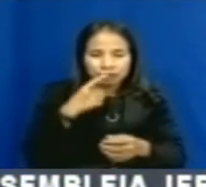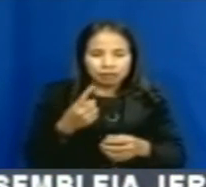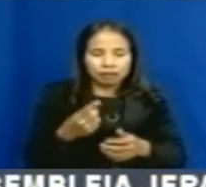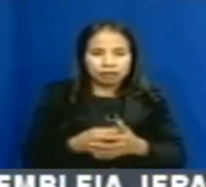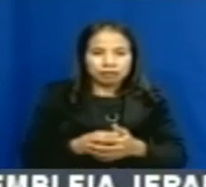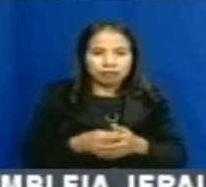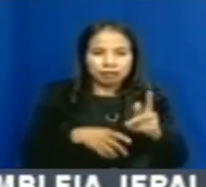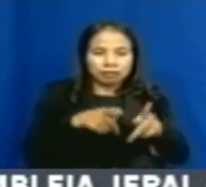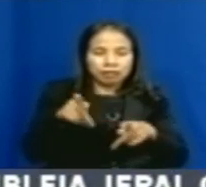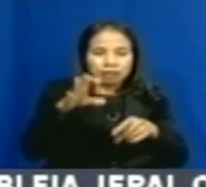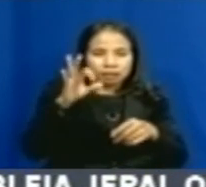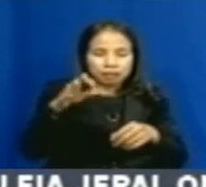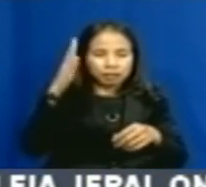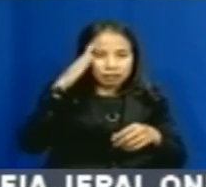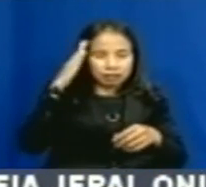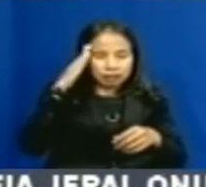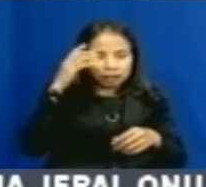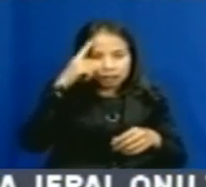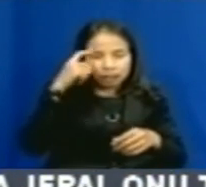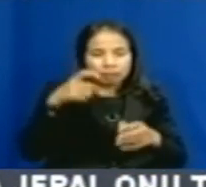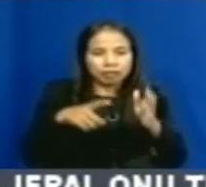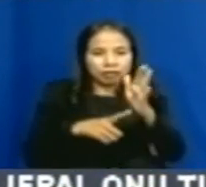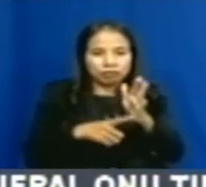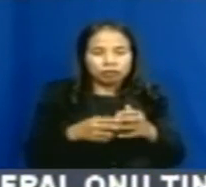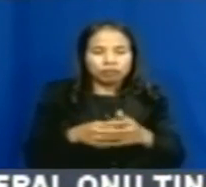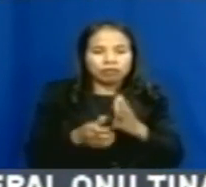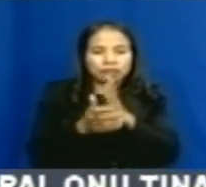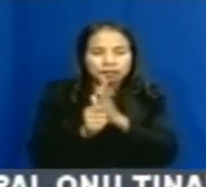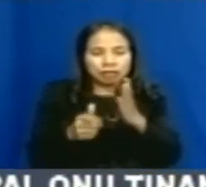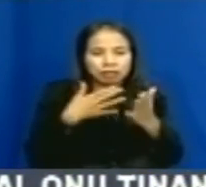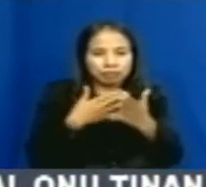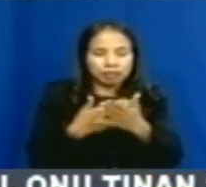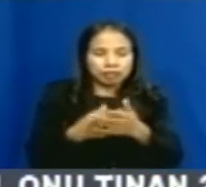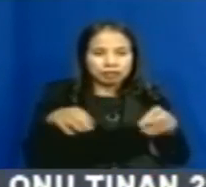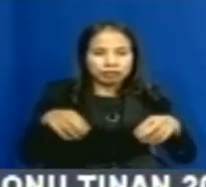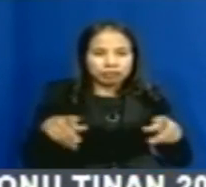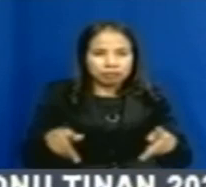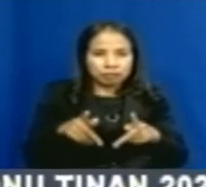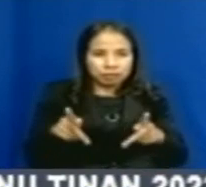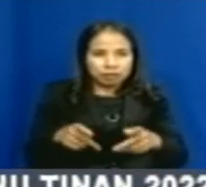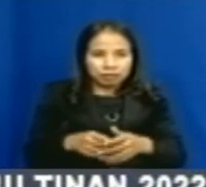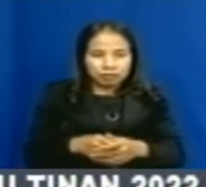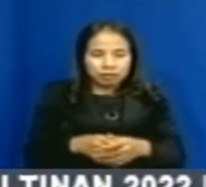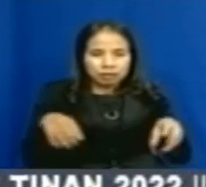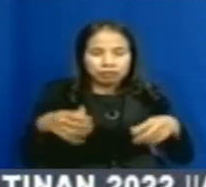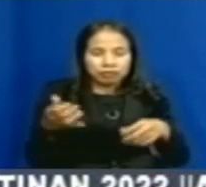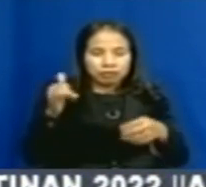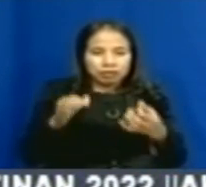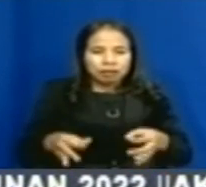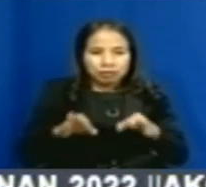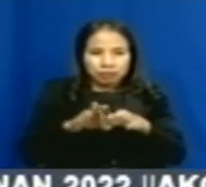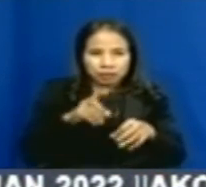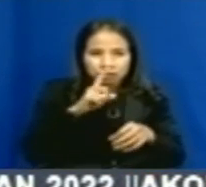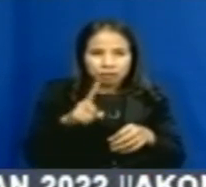na INSEA retan reconhecimento, também tudo habilidade diac e administração pública. Além de ser muito importante deles,